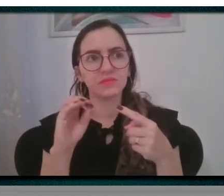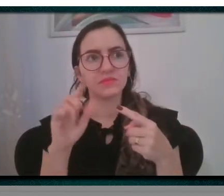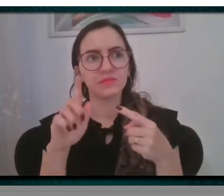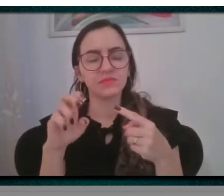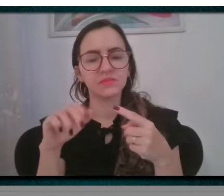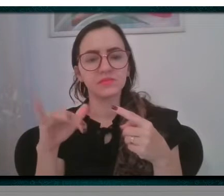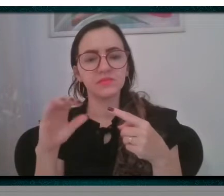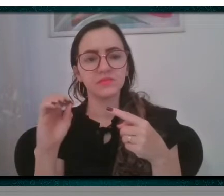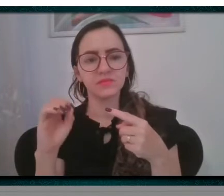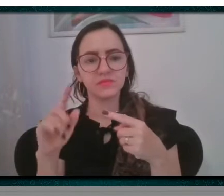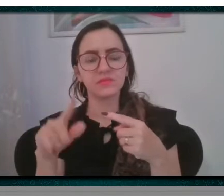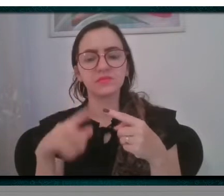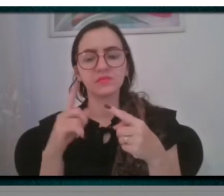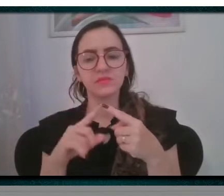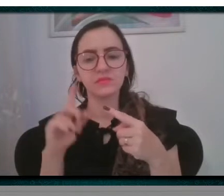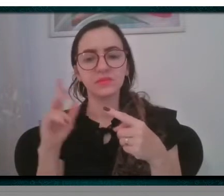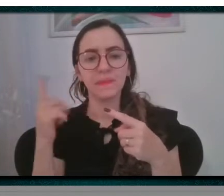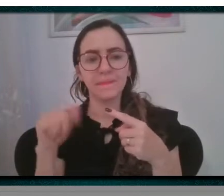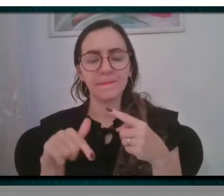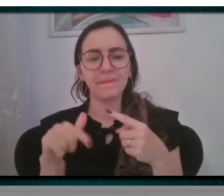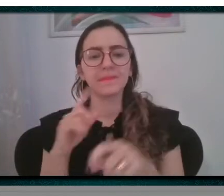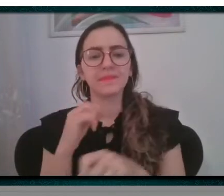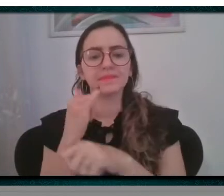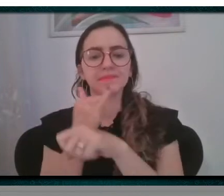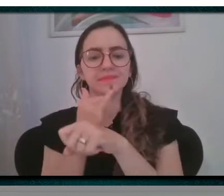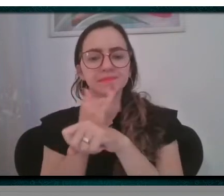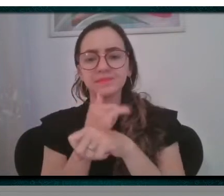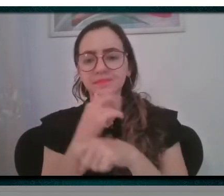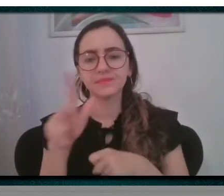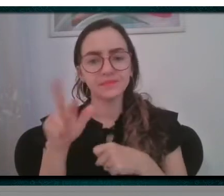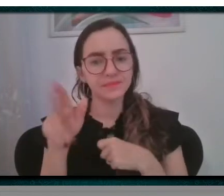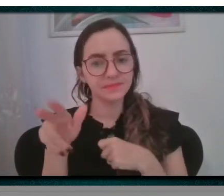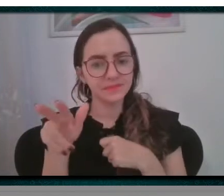a água e aqui ele vai formar